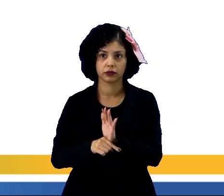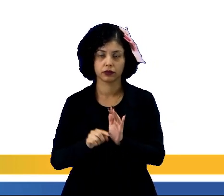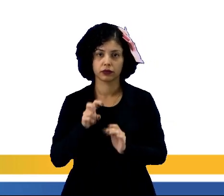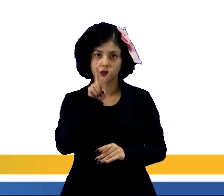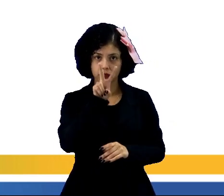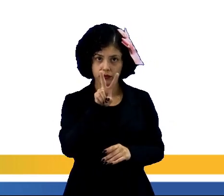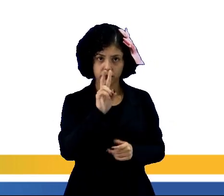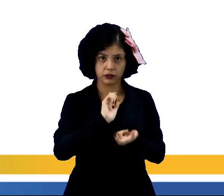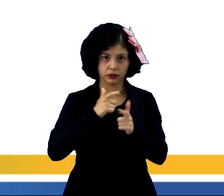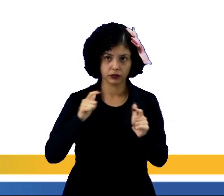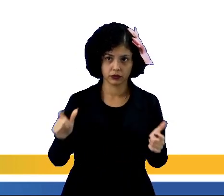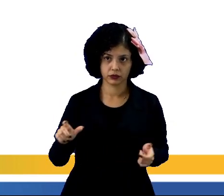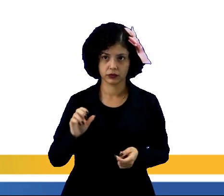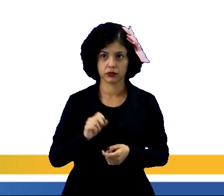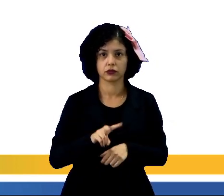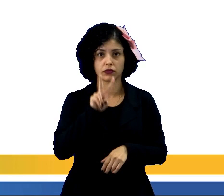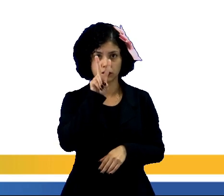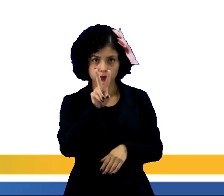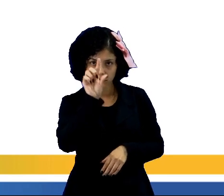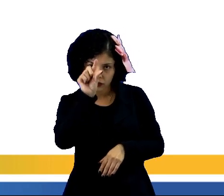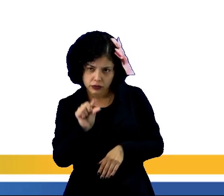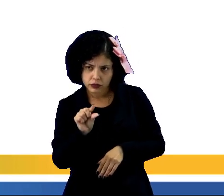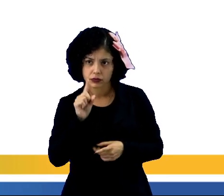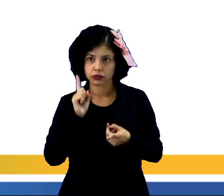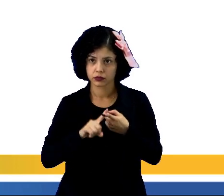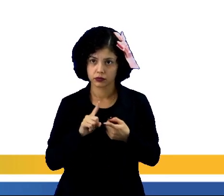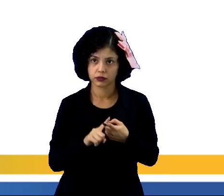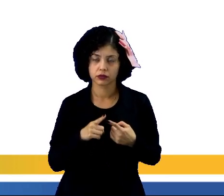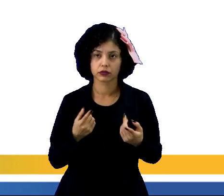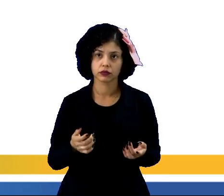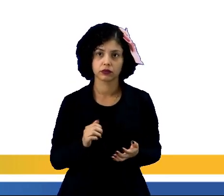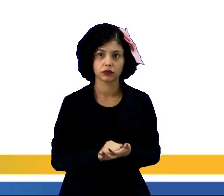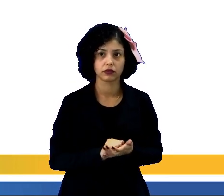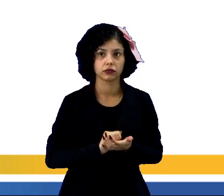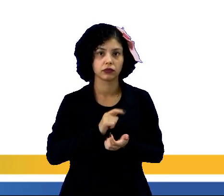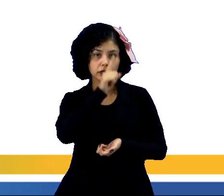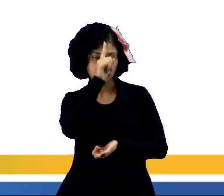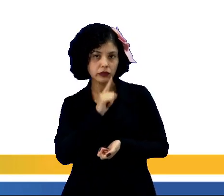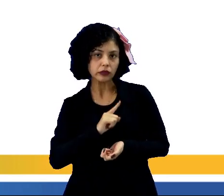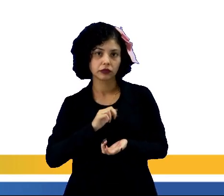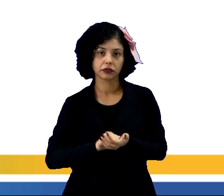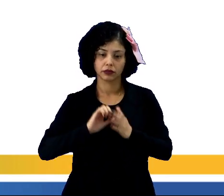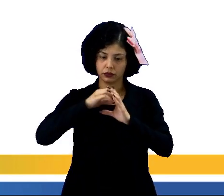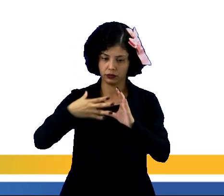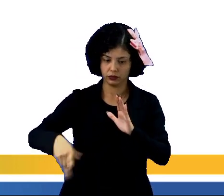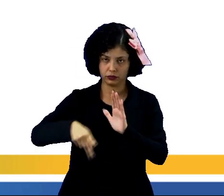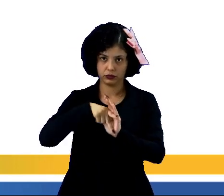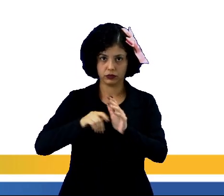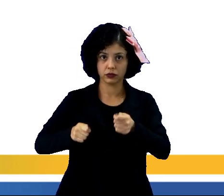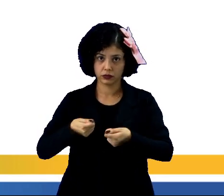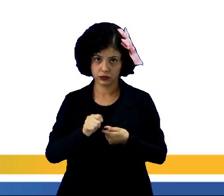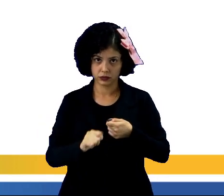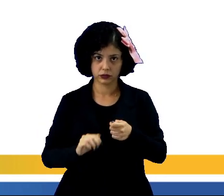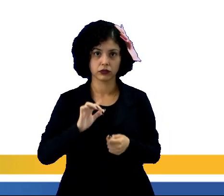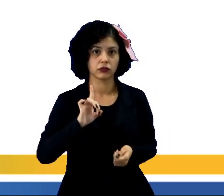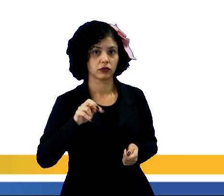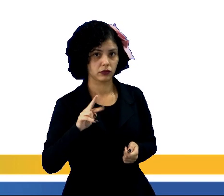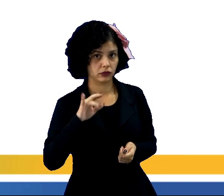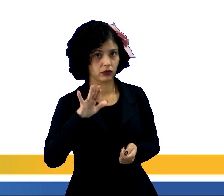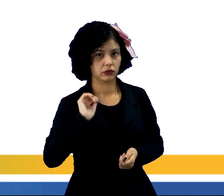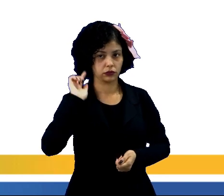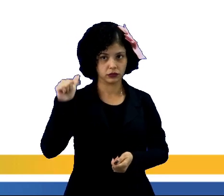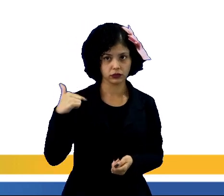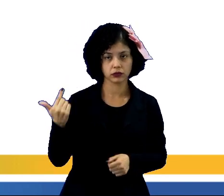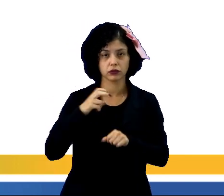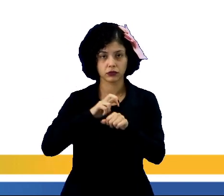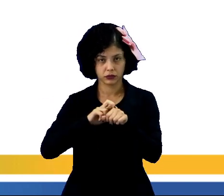V maiúsculo e verde por um V minúsculo. Por quê? Porque a amarela seria uma característica dominante em